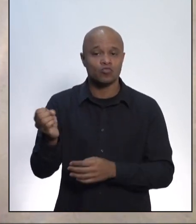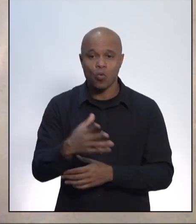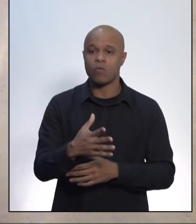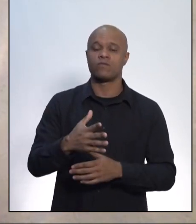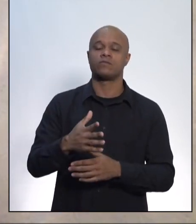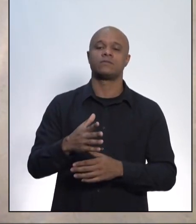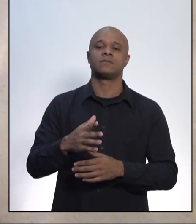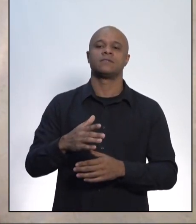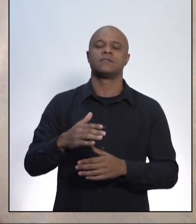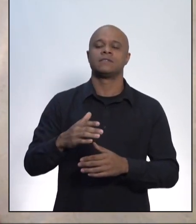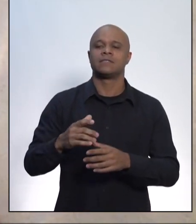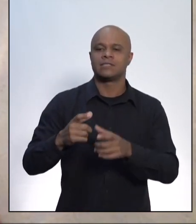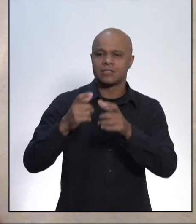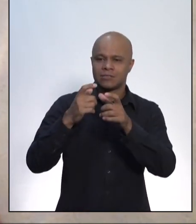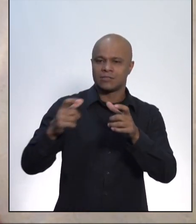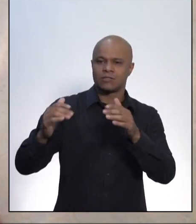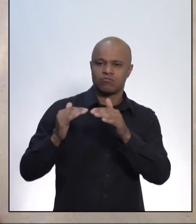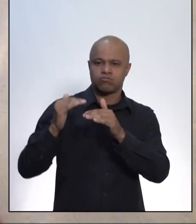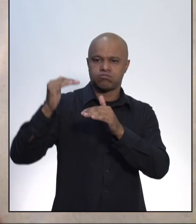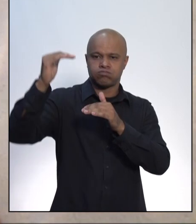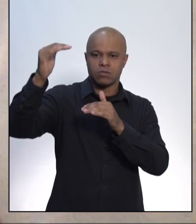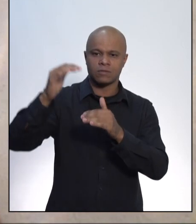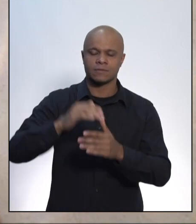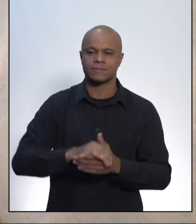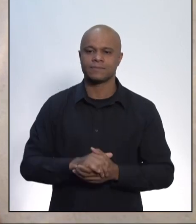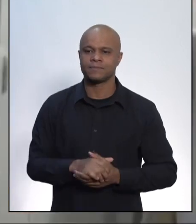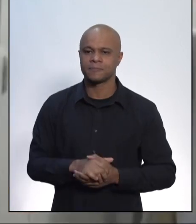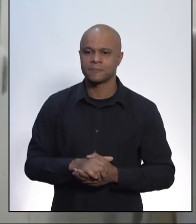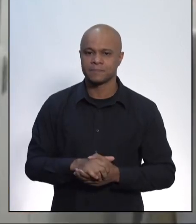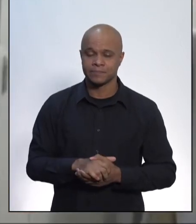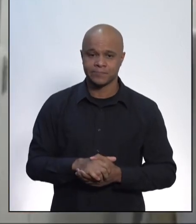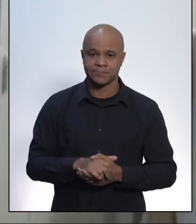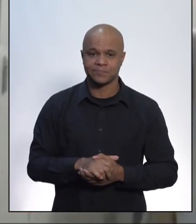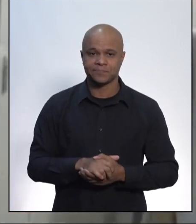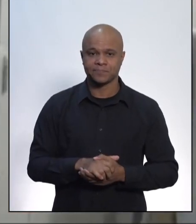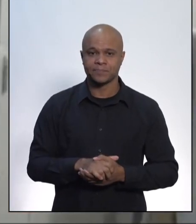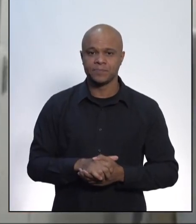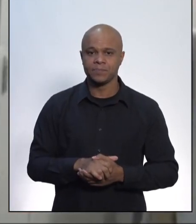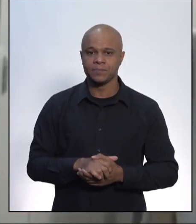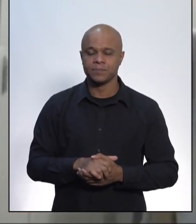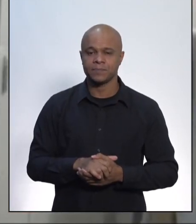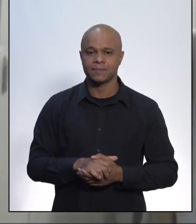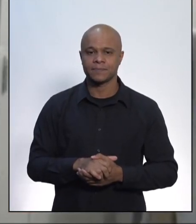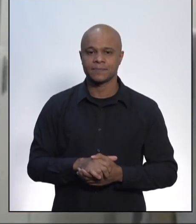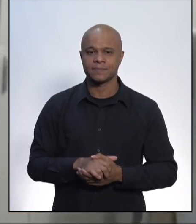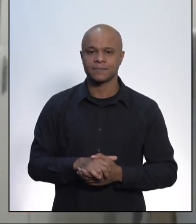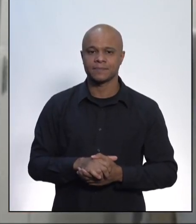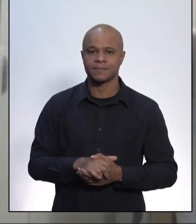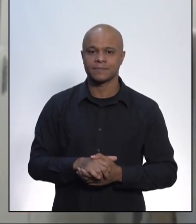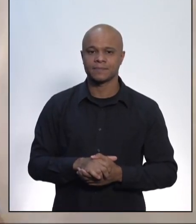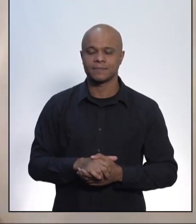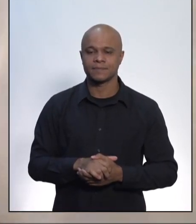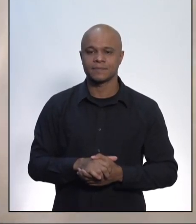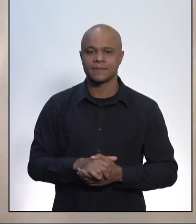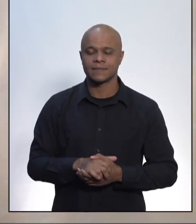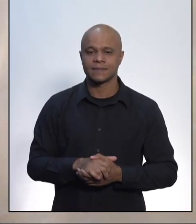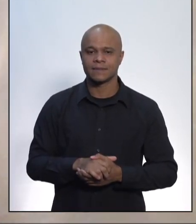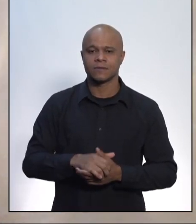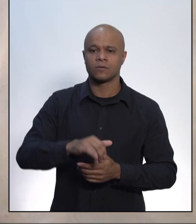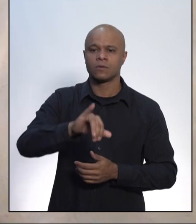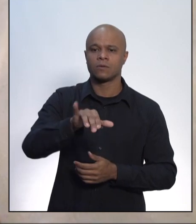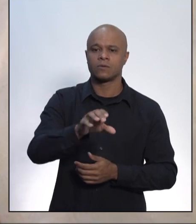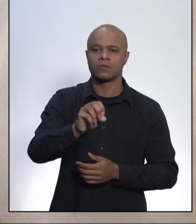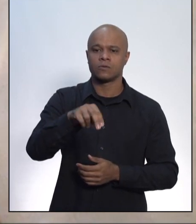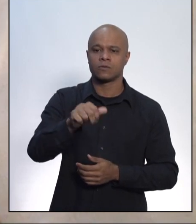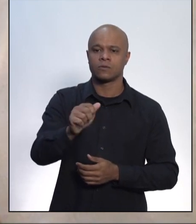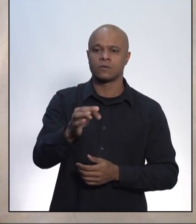conseguiram alavancar. Quer complementar, Bruno? Não, pode seguir. Tá. O Jonathan está